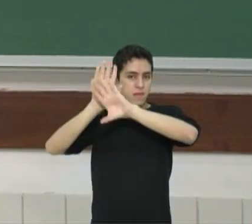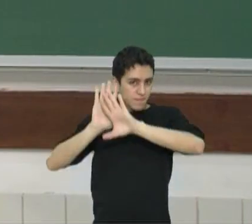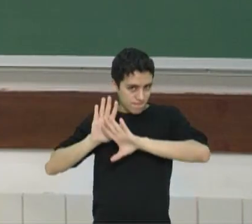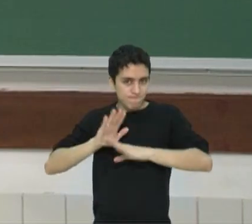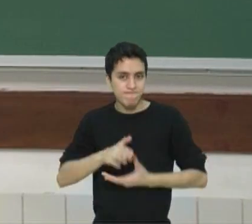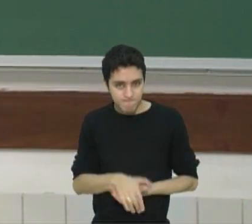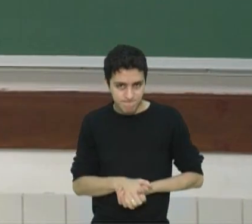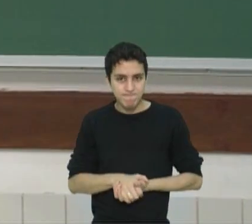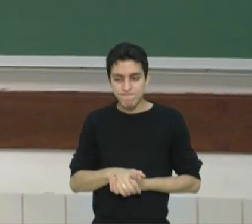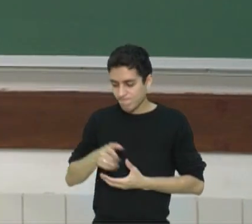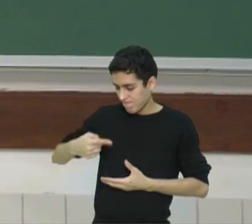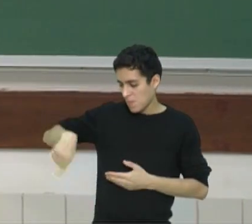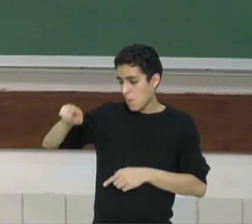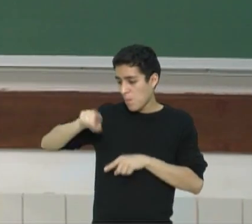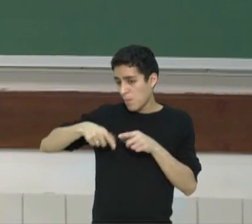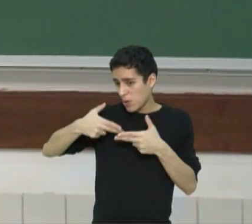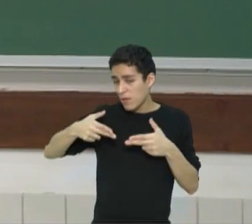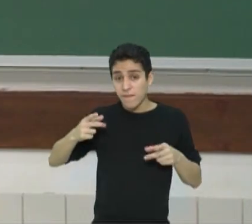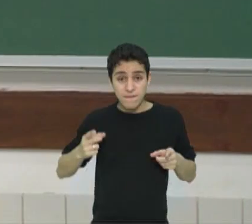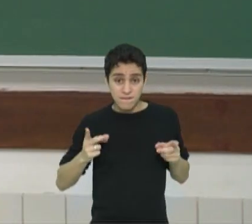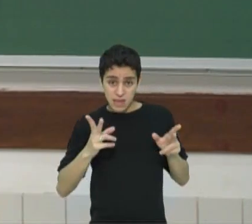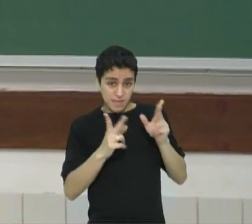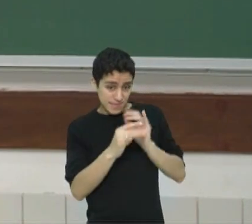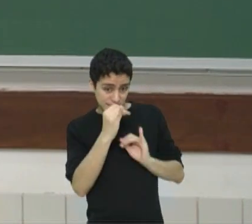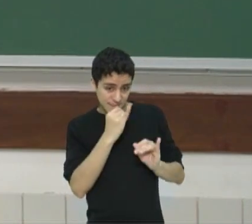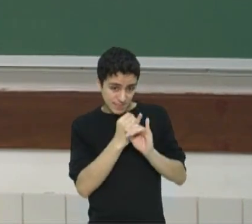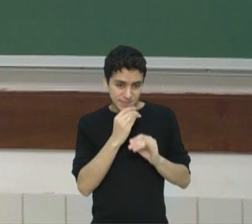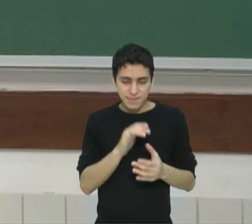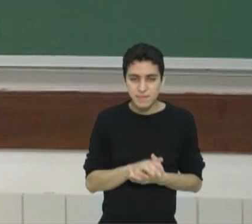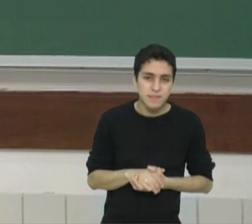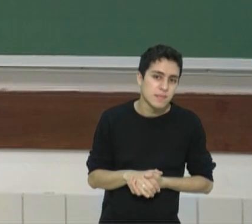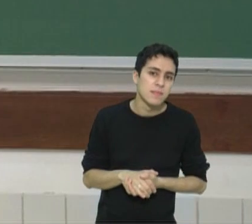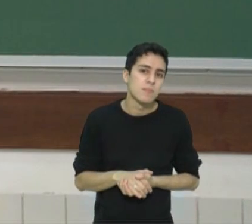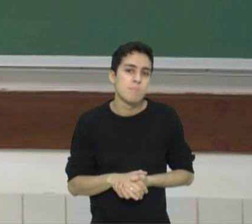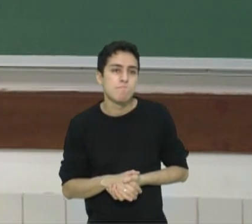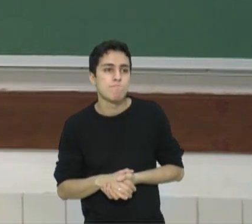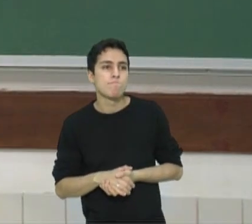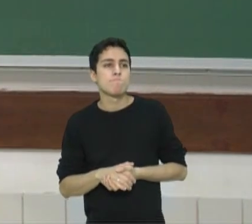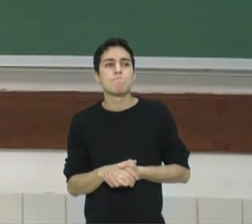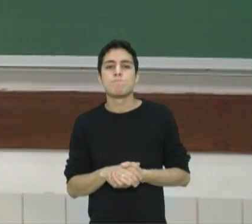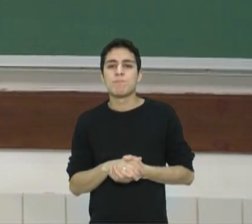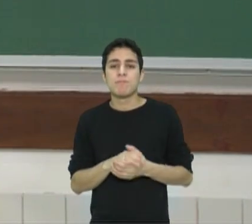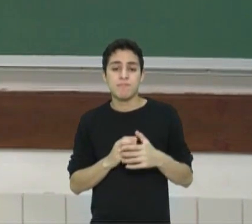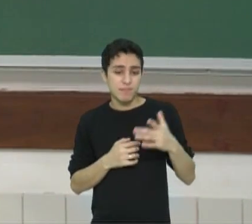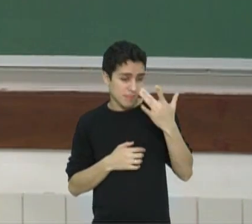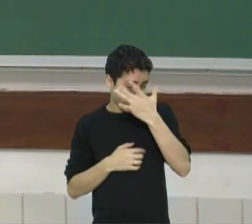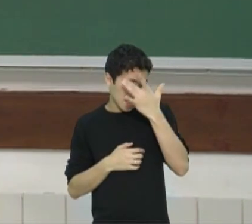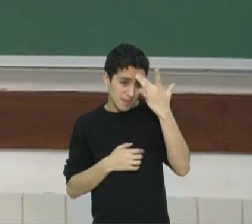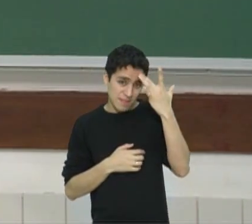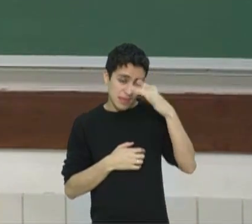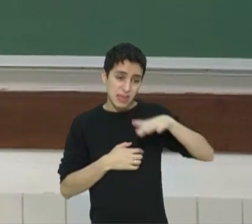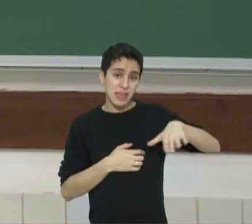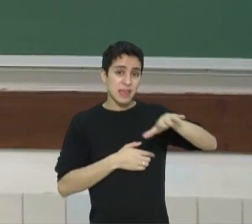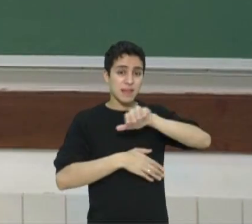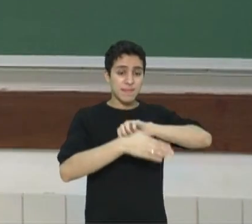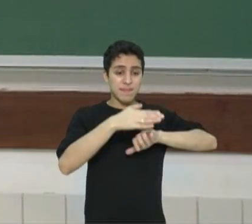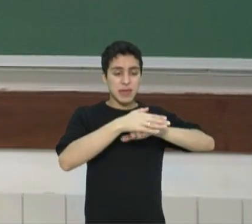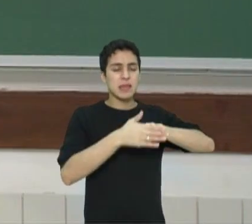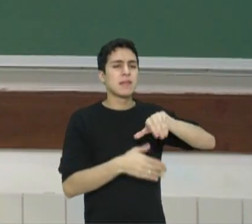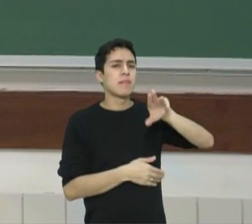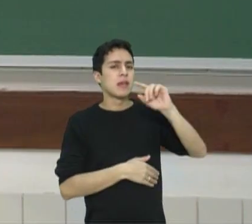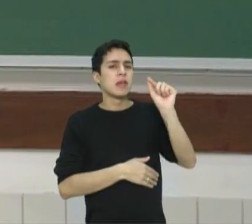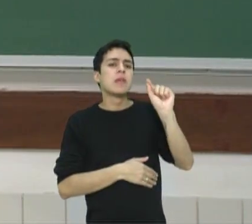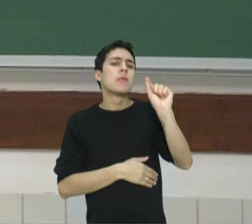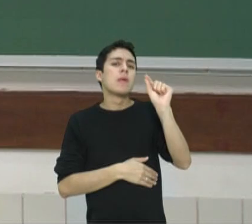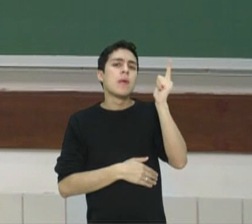usei pela internet né dos produtos quem um dos empresários que mais lucrou aí com uma com a